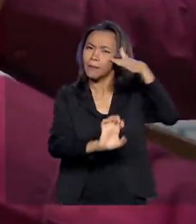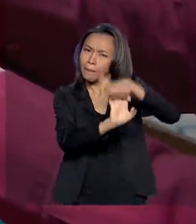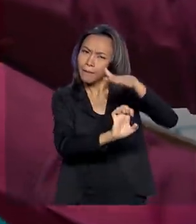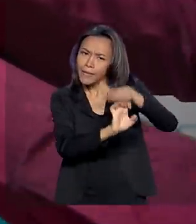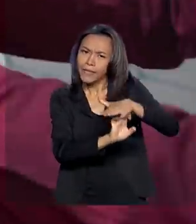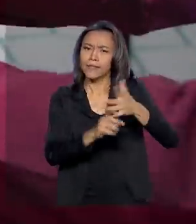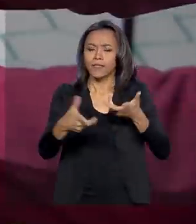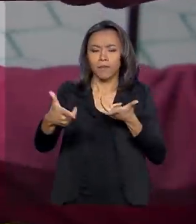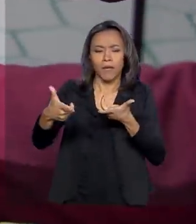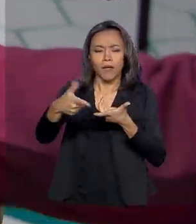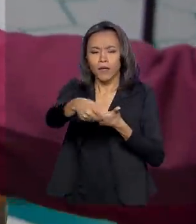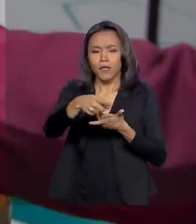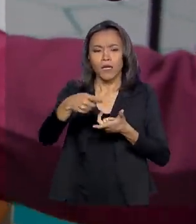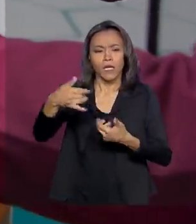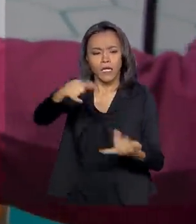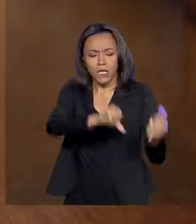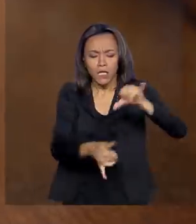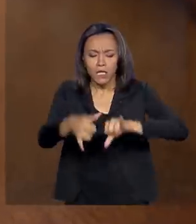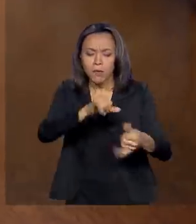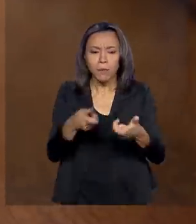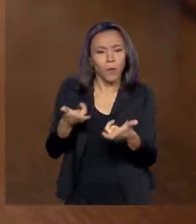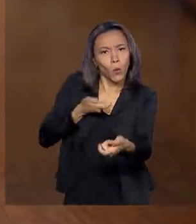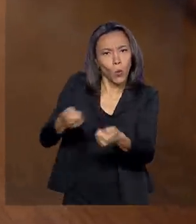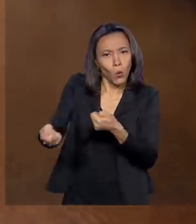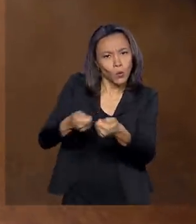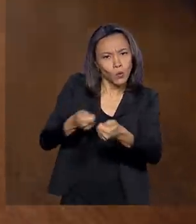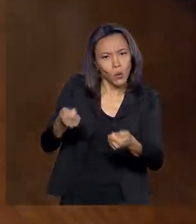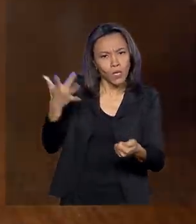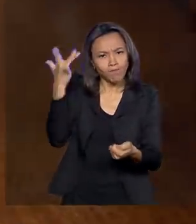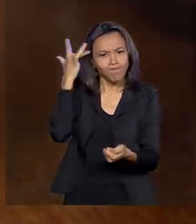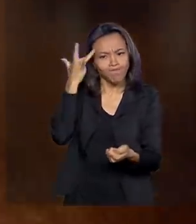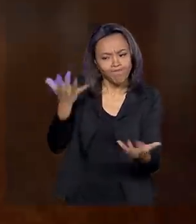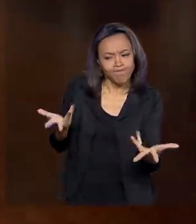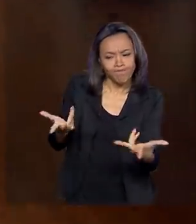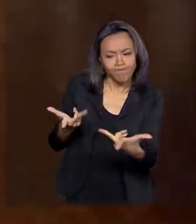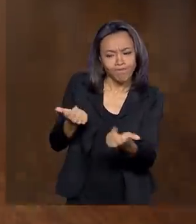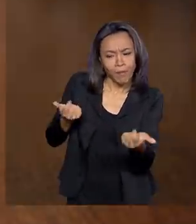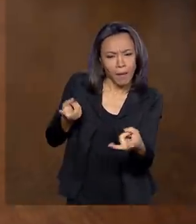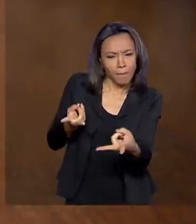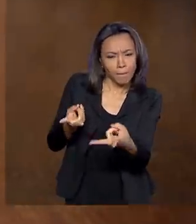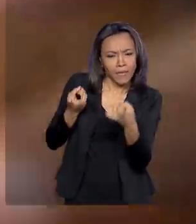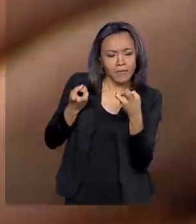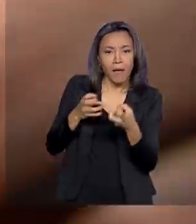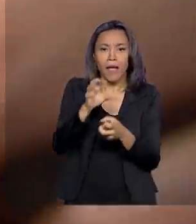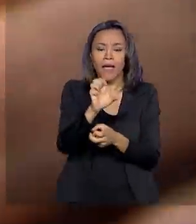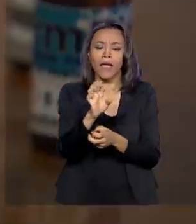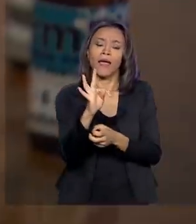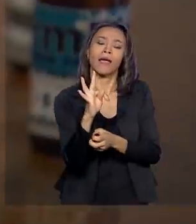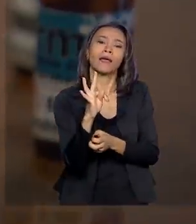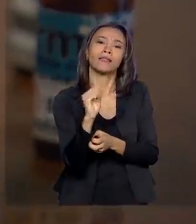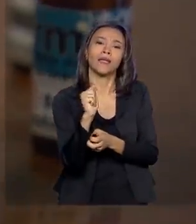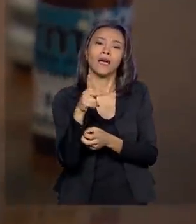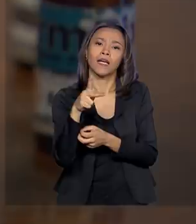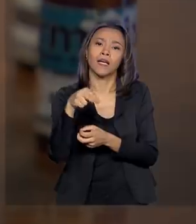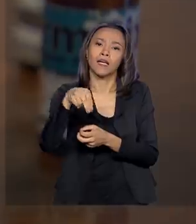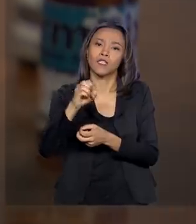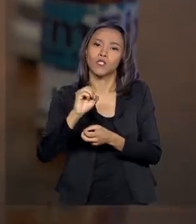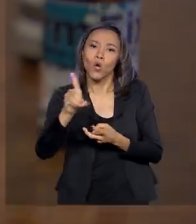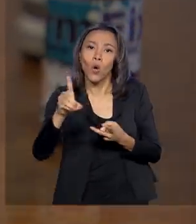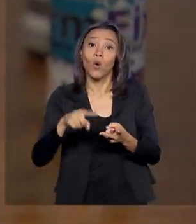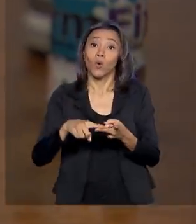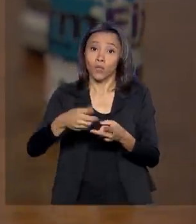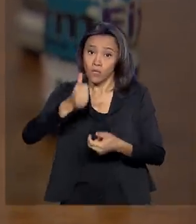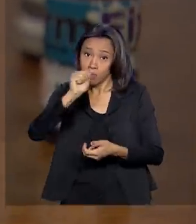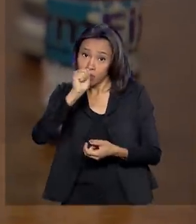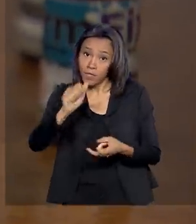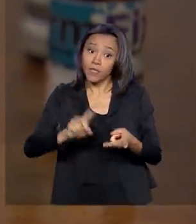controle de qualidade na indústria, entre eles, testes para detectar o uso de etanol nas bebidas, metanol nos combustíveis